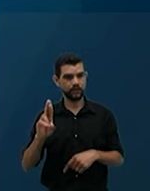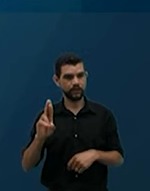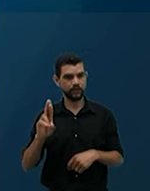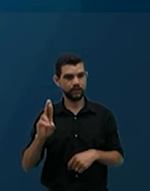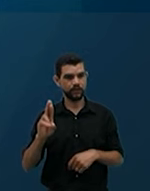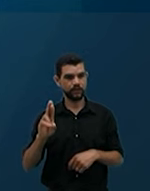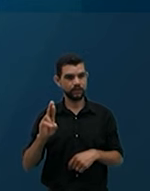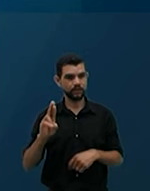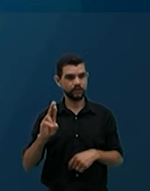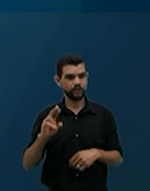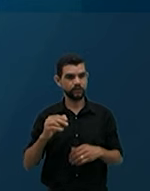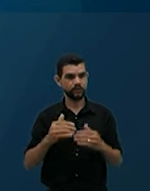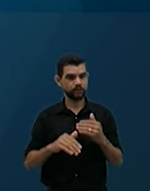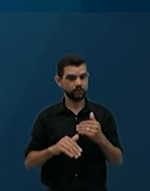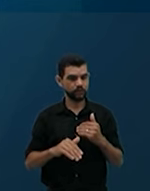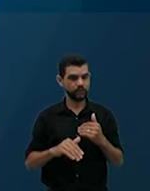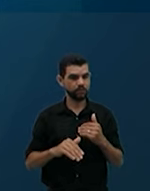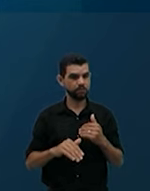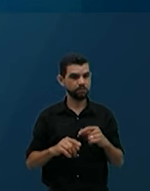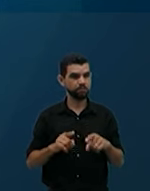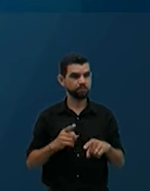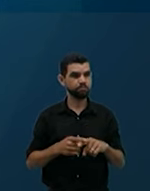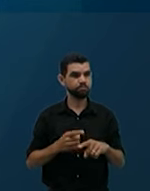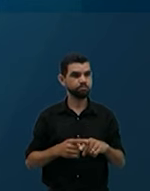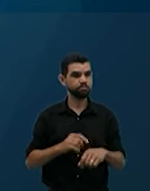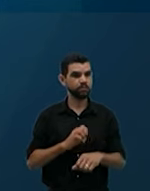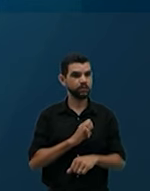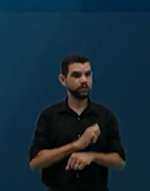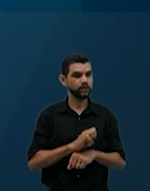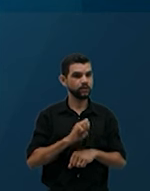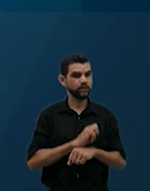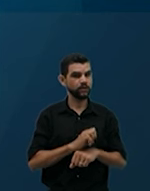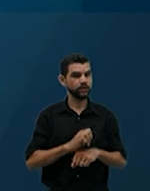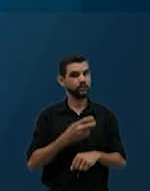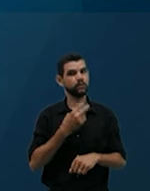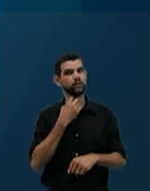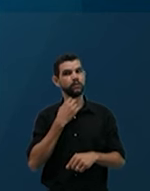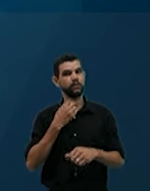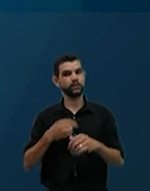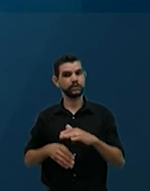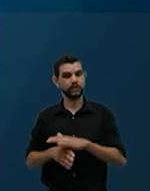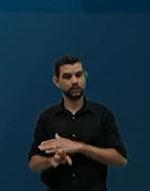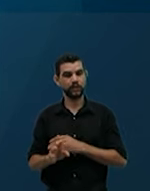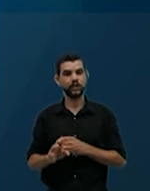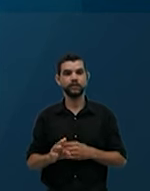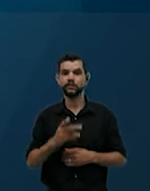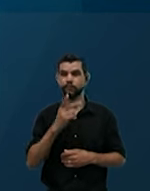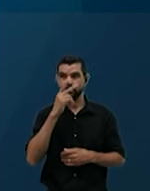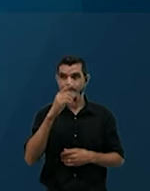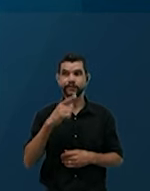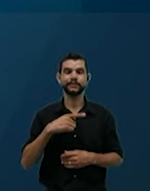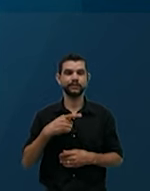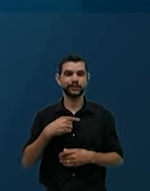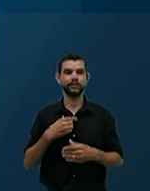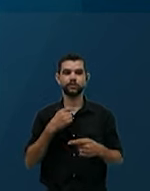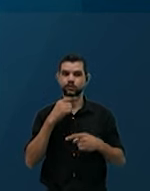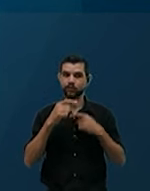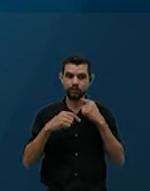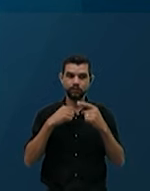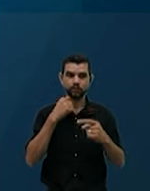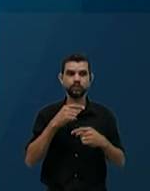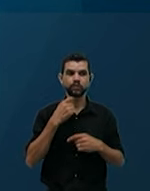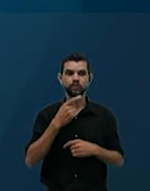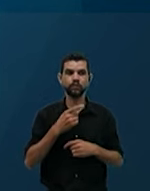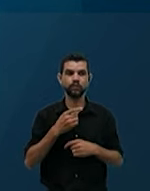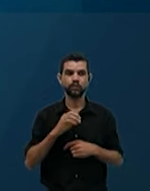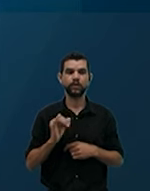O Estado não poderia entrar. Aí que eu acho que há uma dúvida objetiva, sim, porque o 987 é expresso quanto ao